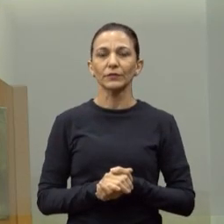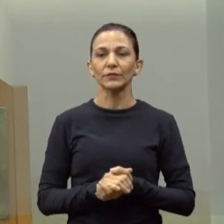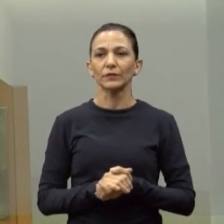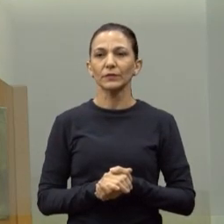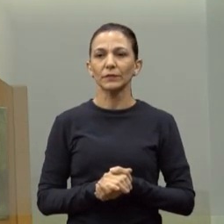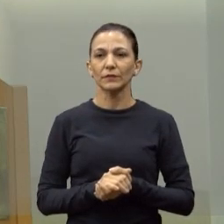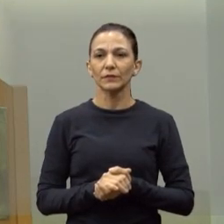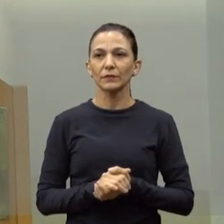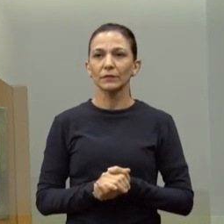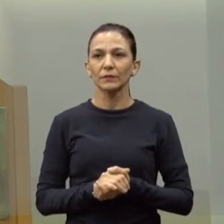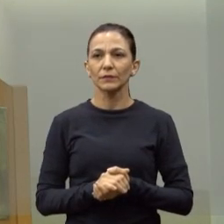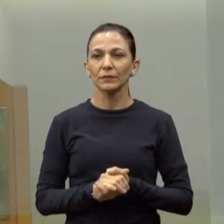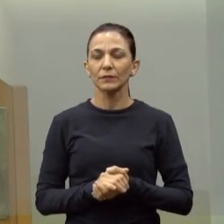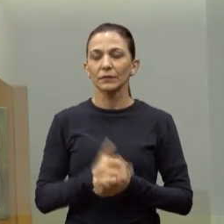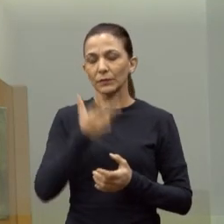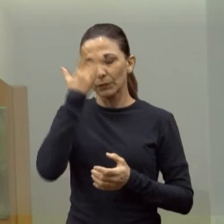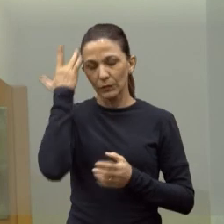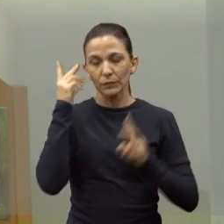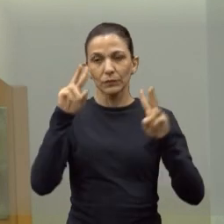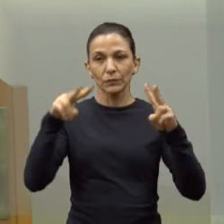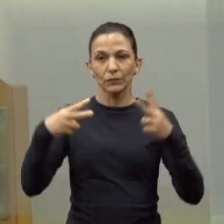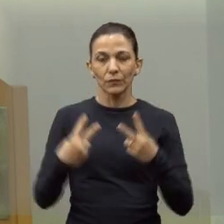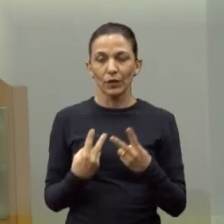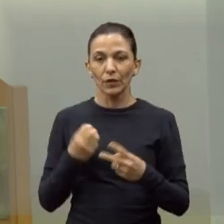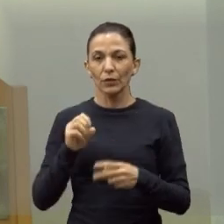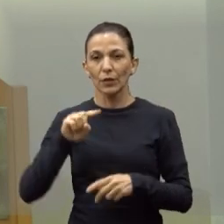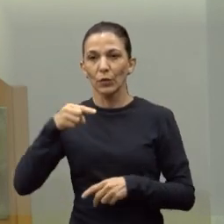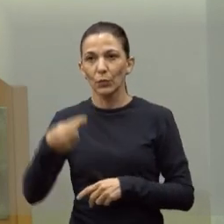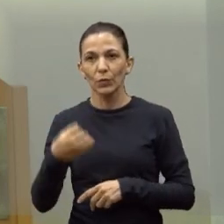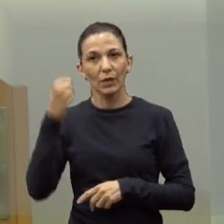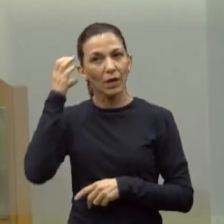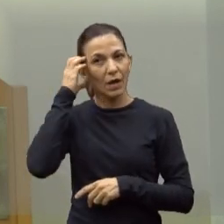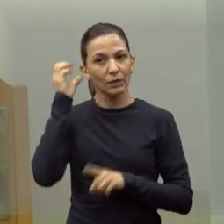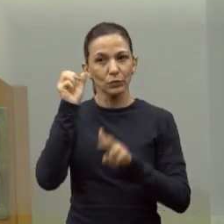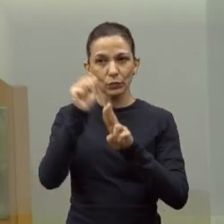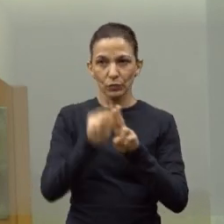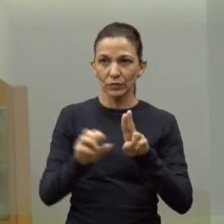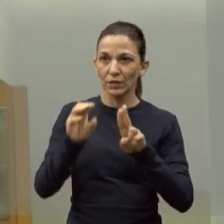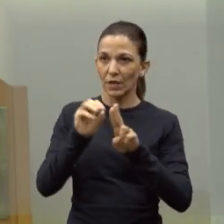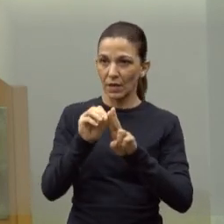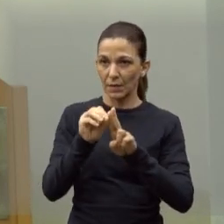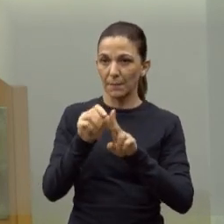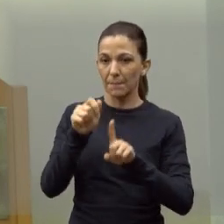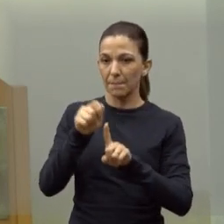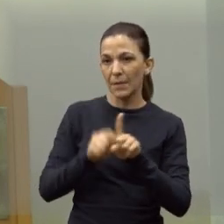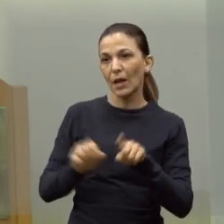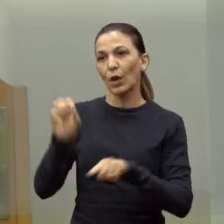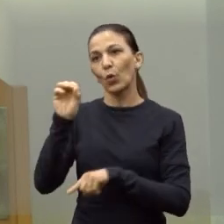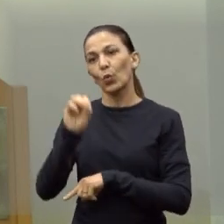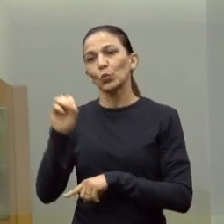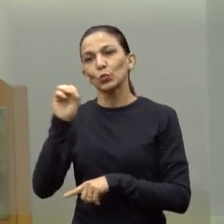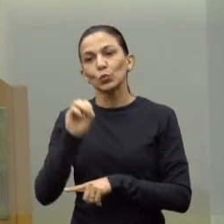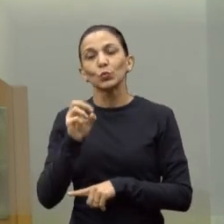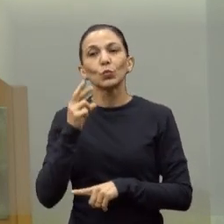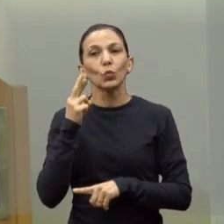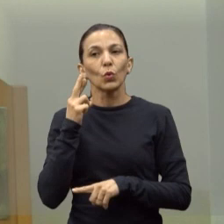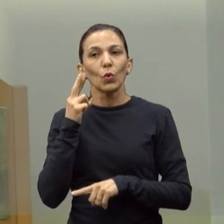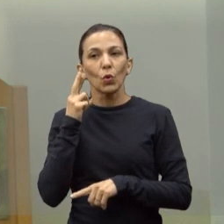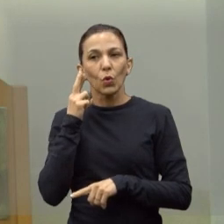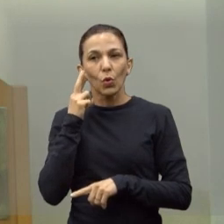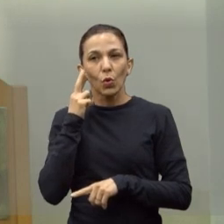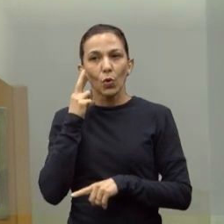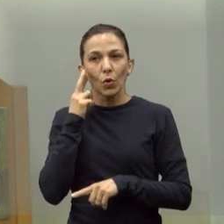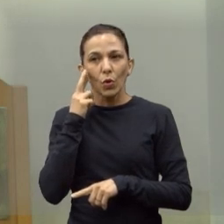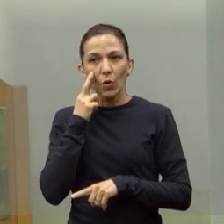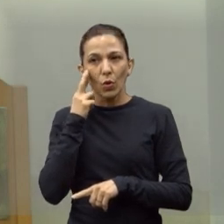e pela televisão ou pela rádio niara mais tarde ó gente eu começar a falar do Outubro Rosa que